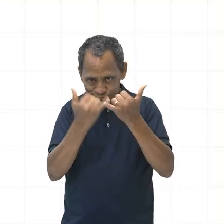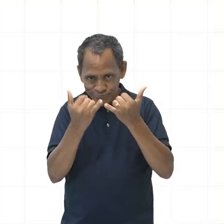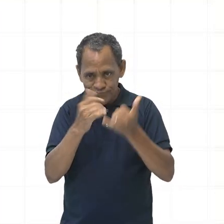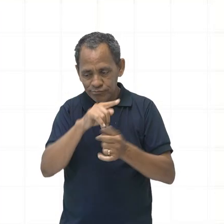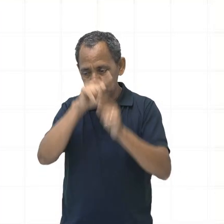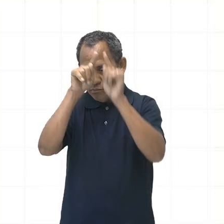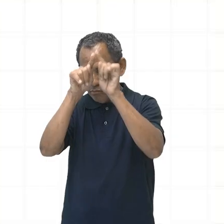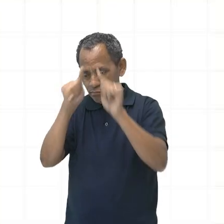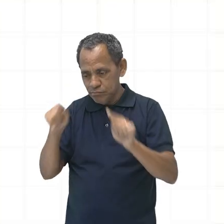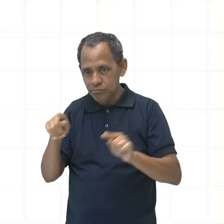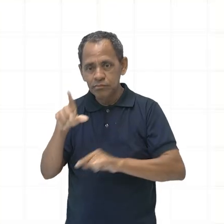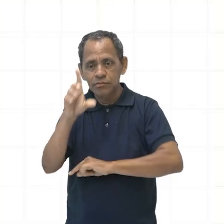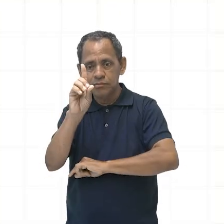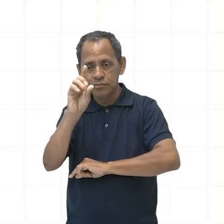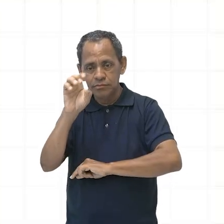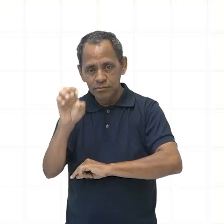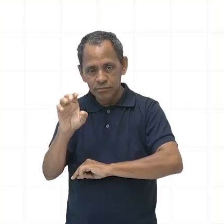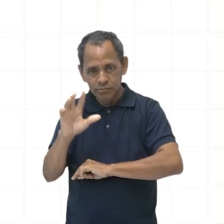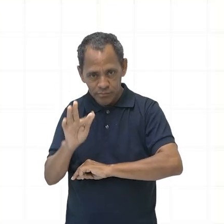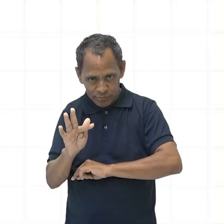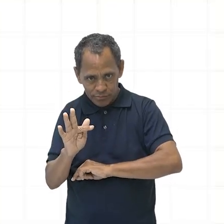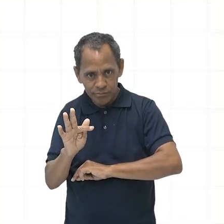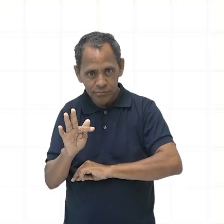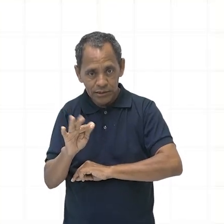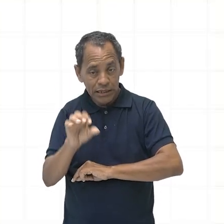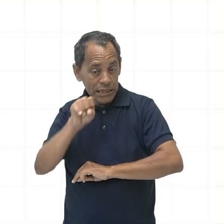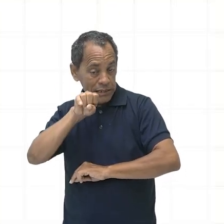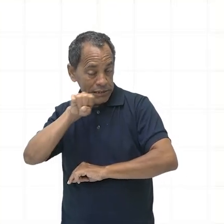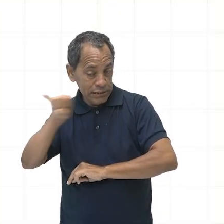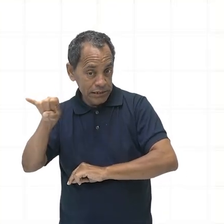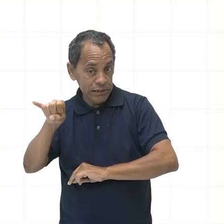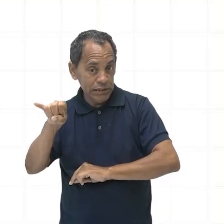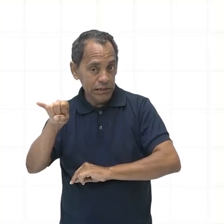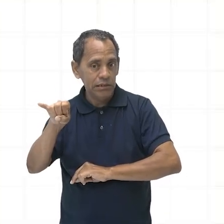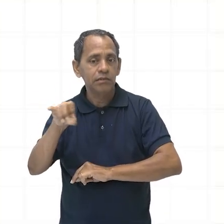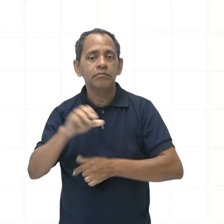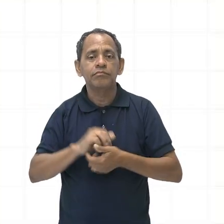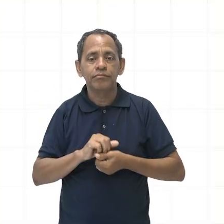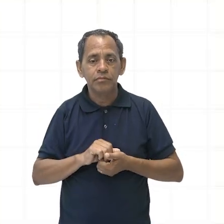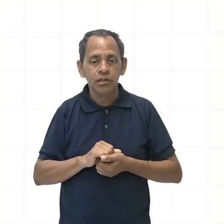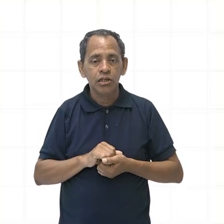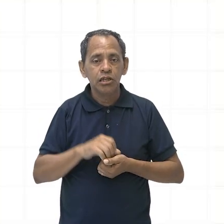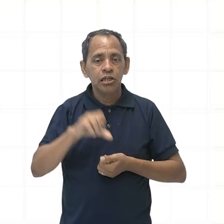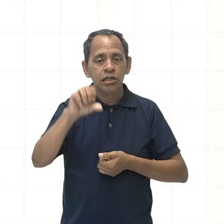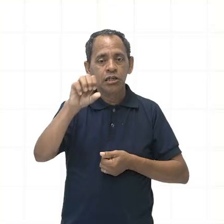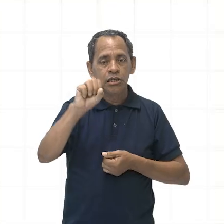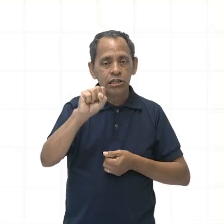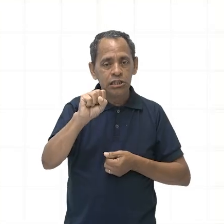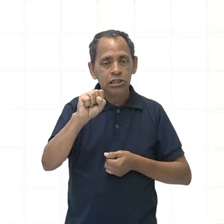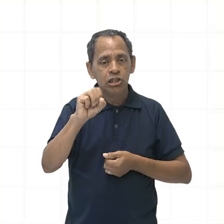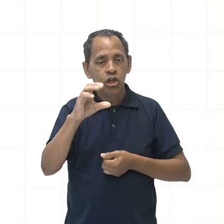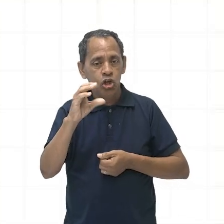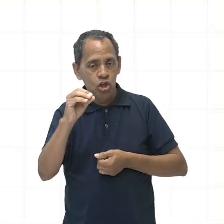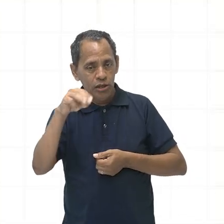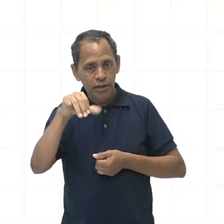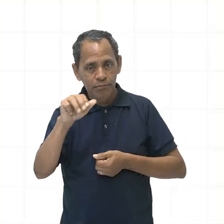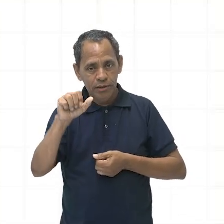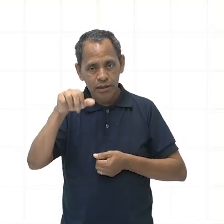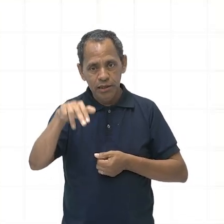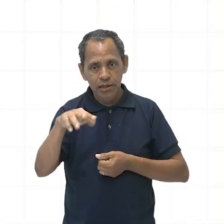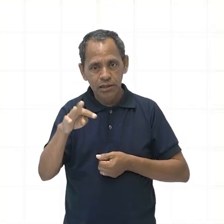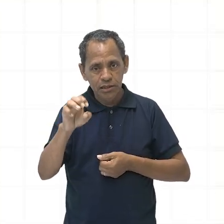triângulo DEF se, e somente se, essa setinha indo e voltando, significa se